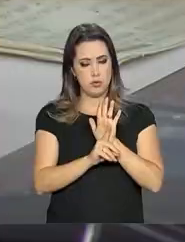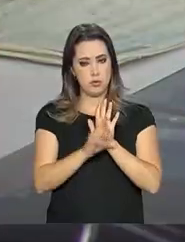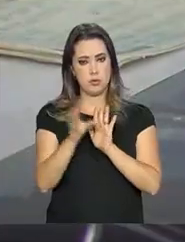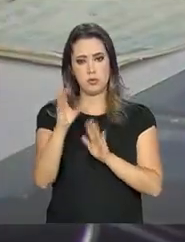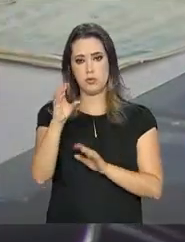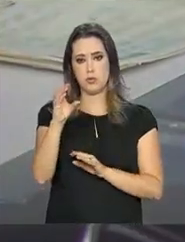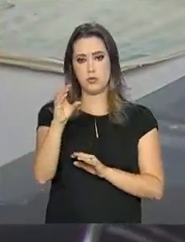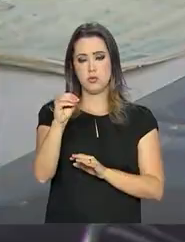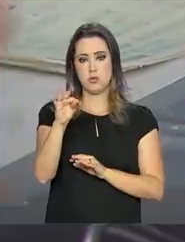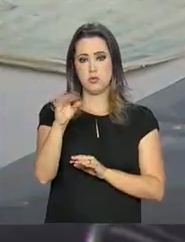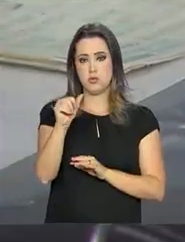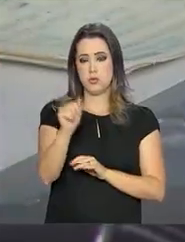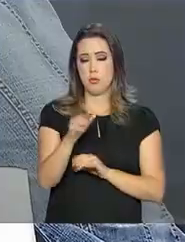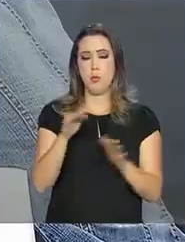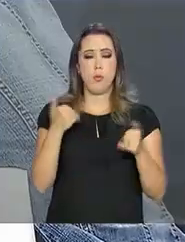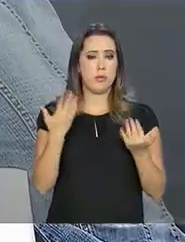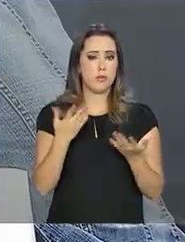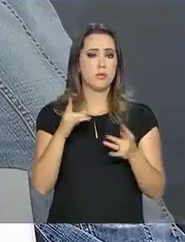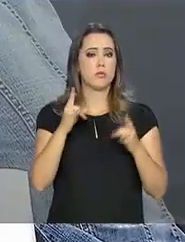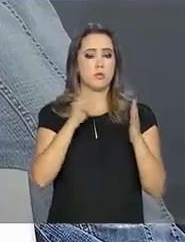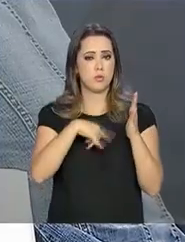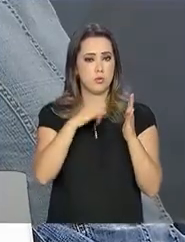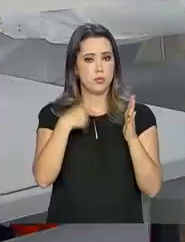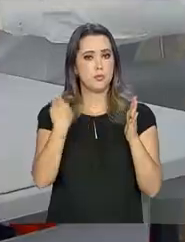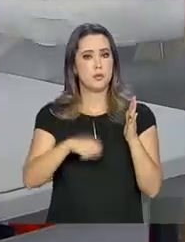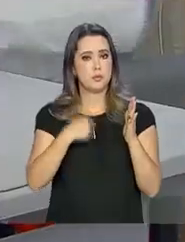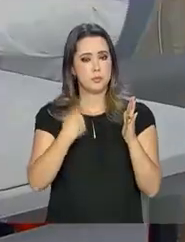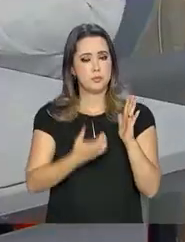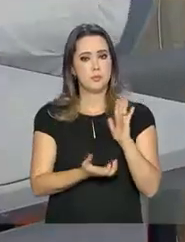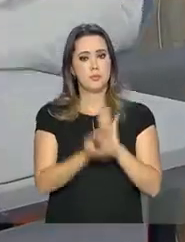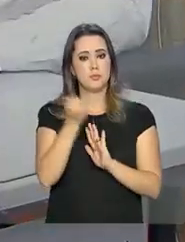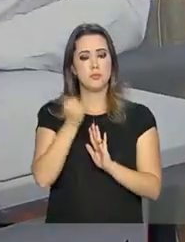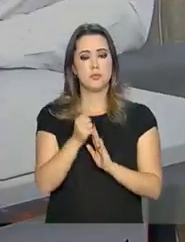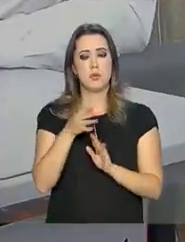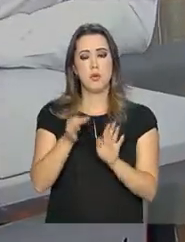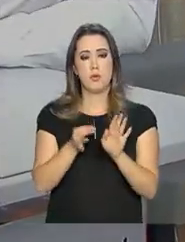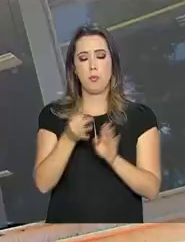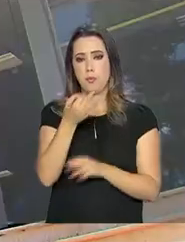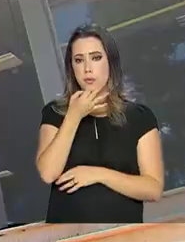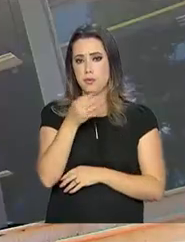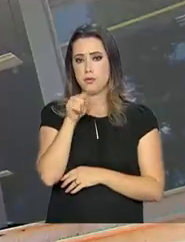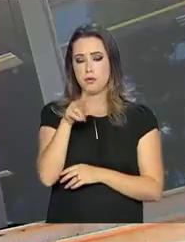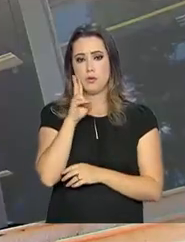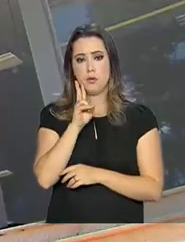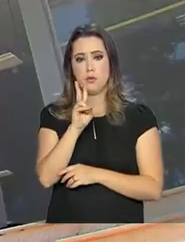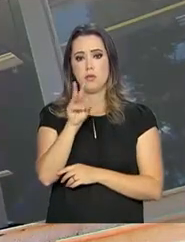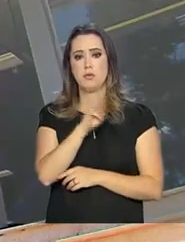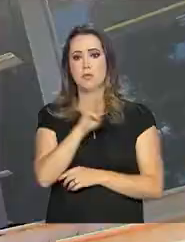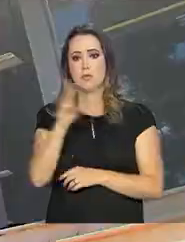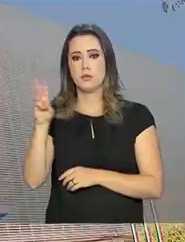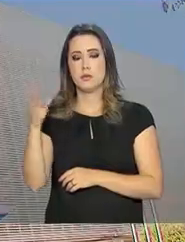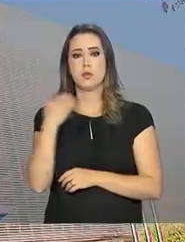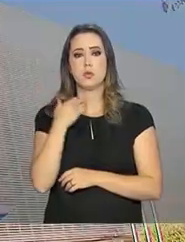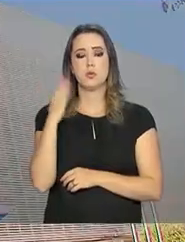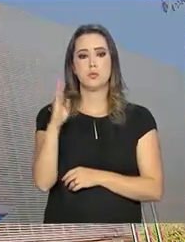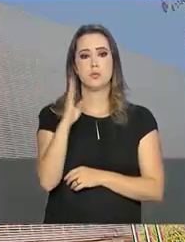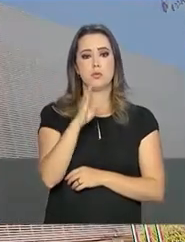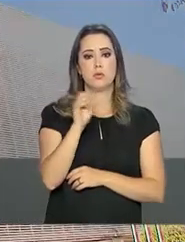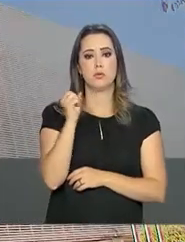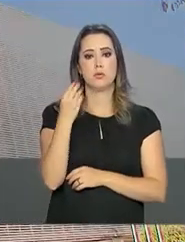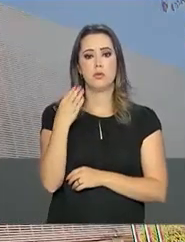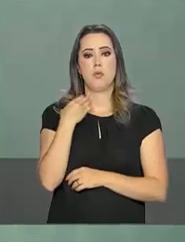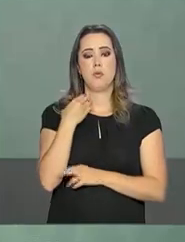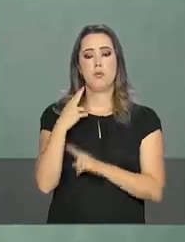e quais os documentos necessários para retirada do dinheiro a dica é consultar um site do banco do brasil e da caixa econômica